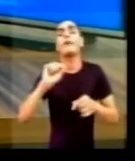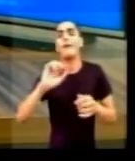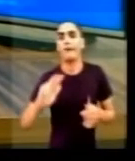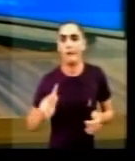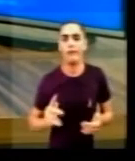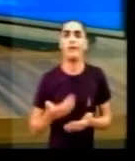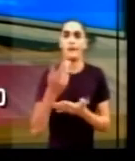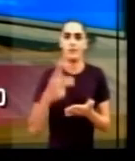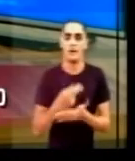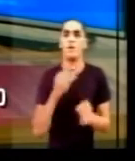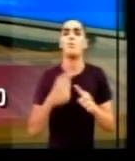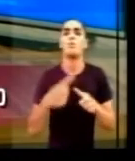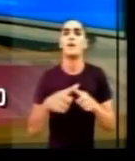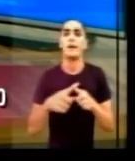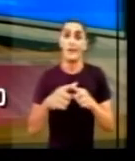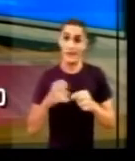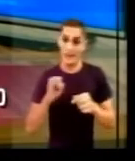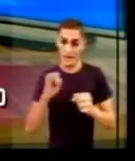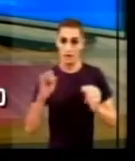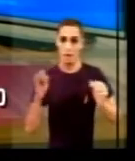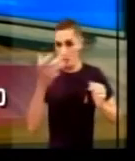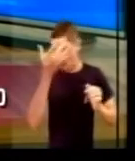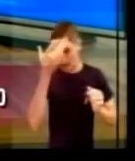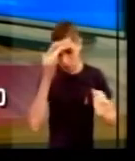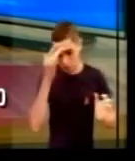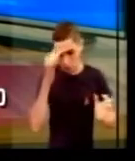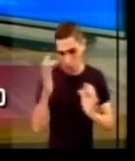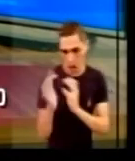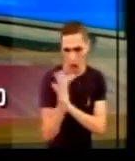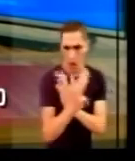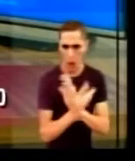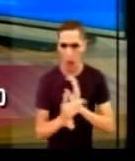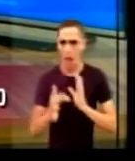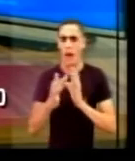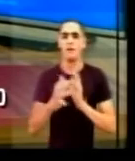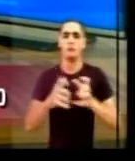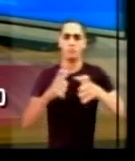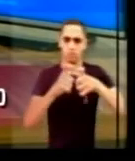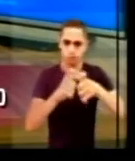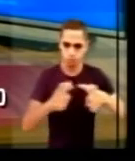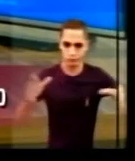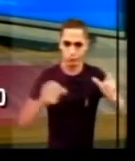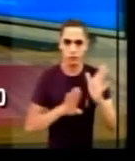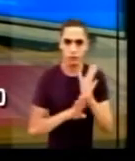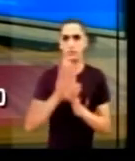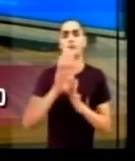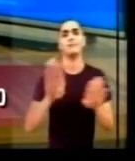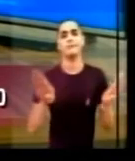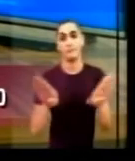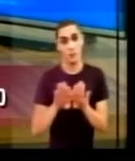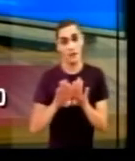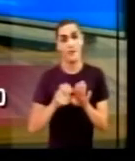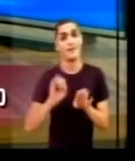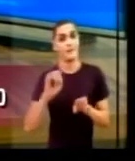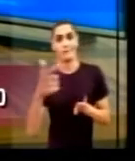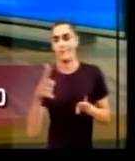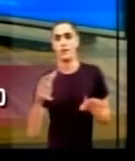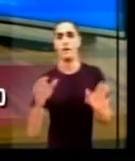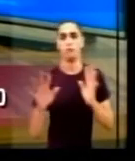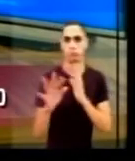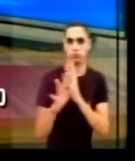Aglomerou, sobe. Não aglomerou, a tendência é de queda. Então, e a mesma coisa acontece com os